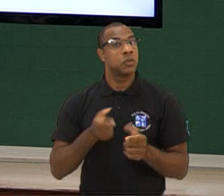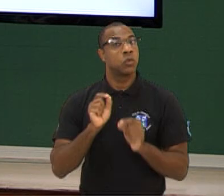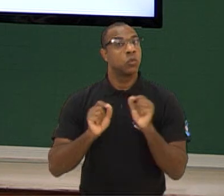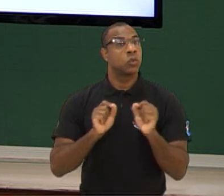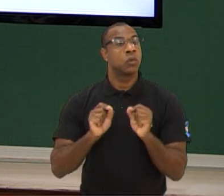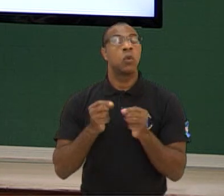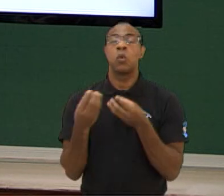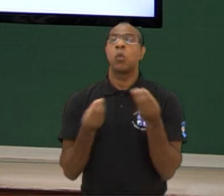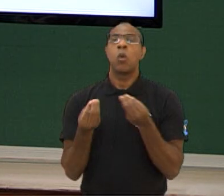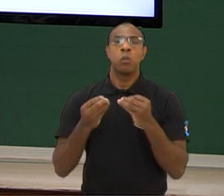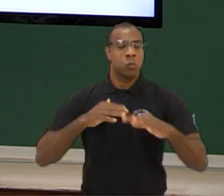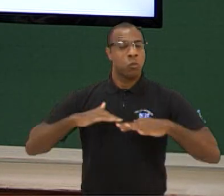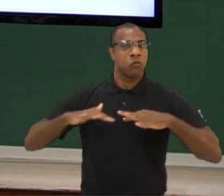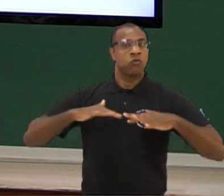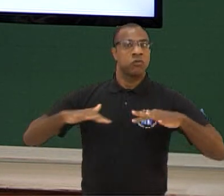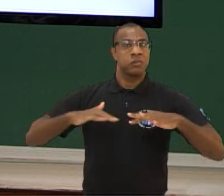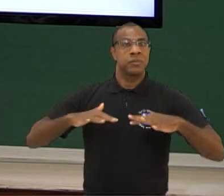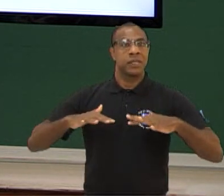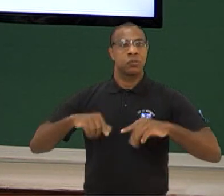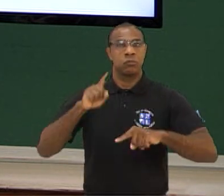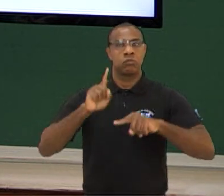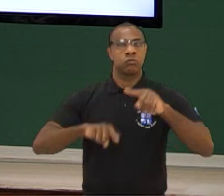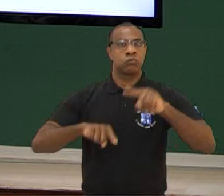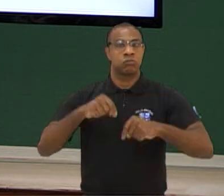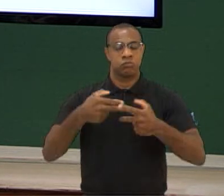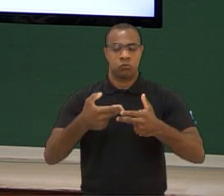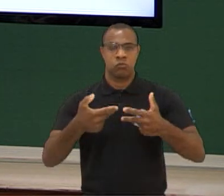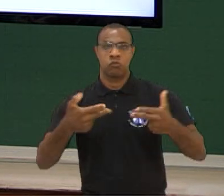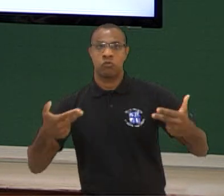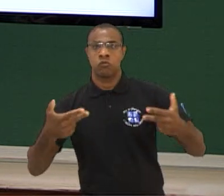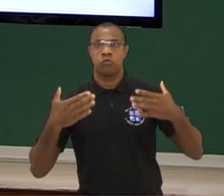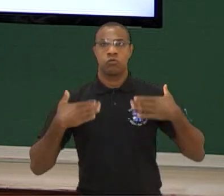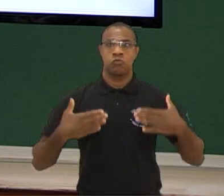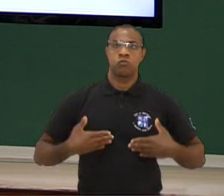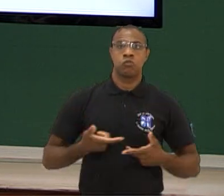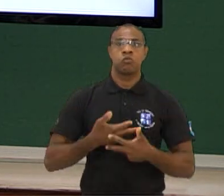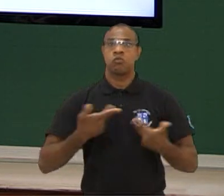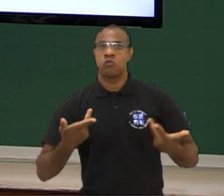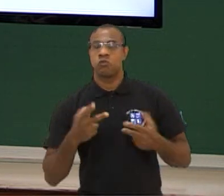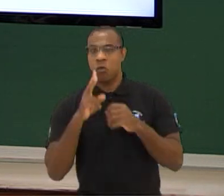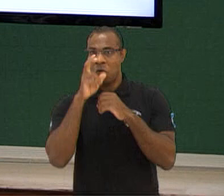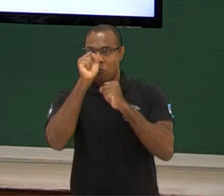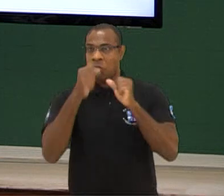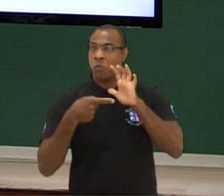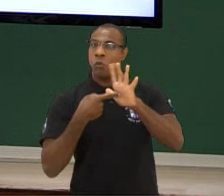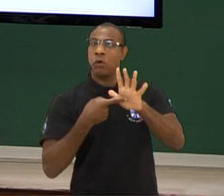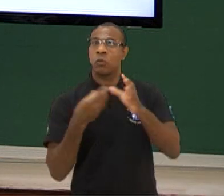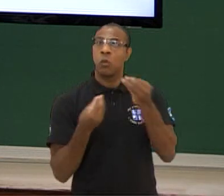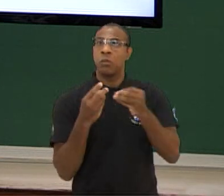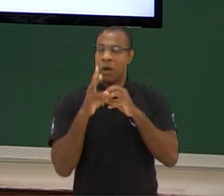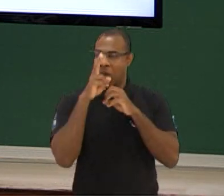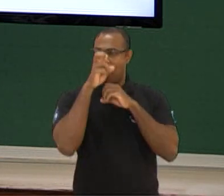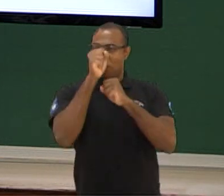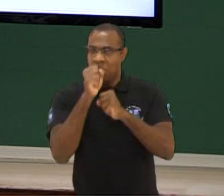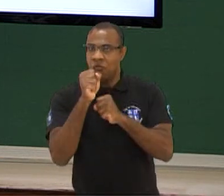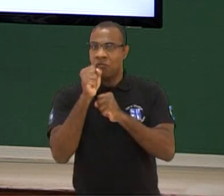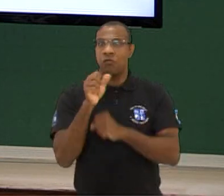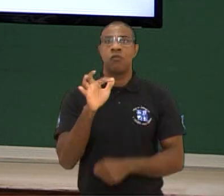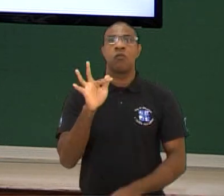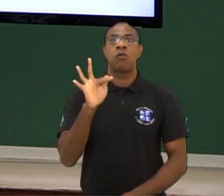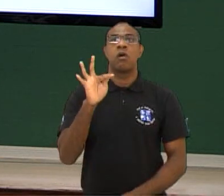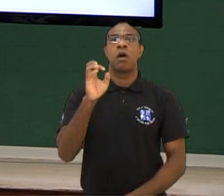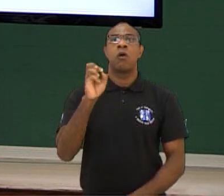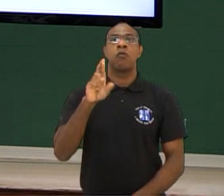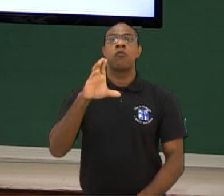é que o movimento dos corpos é regido, sobre como é que é a ação de uma força, certo? E a gente tem que tomar cuidado também e falar sobre essa questão